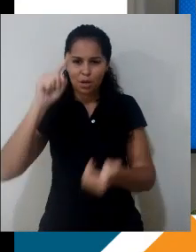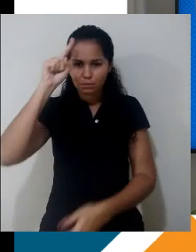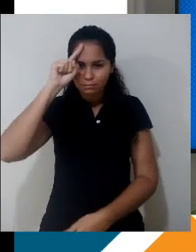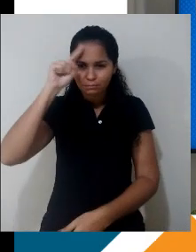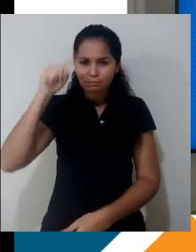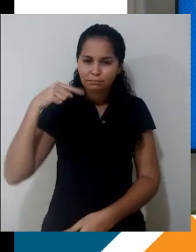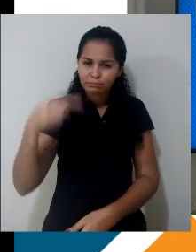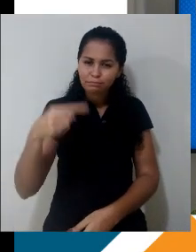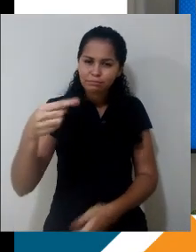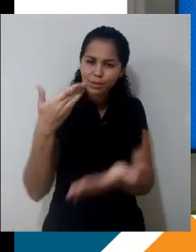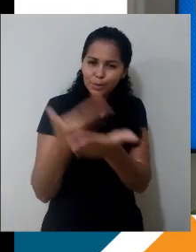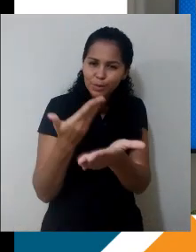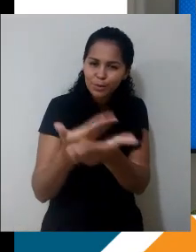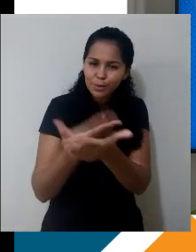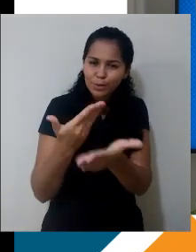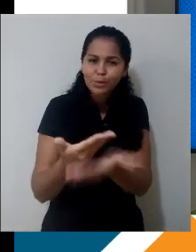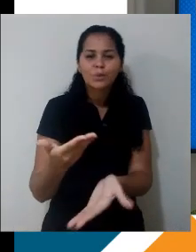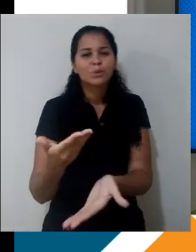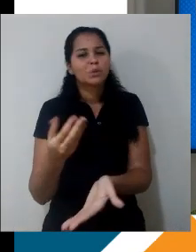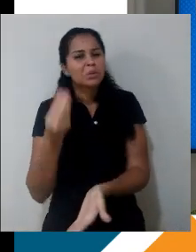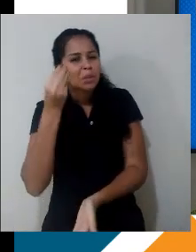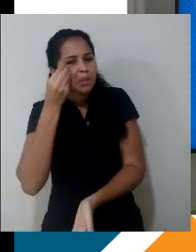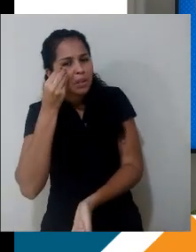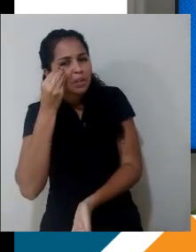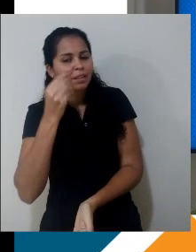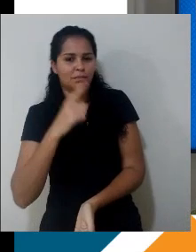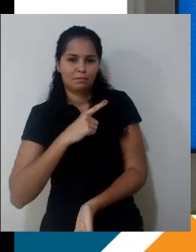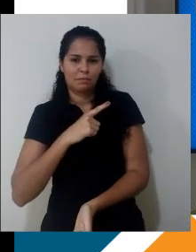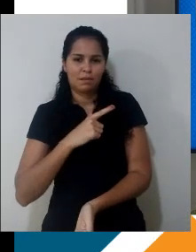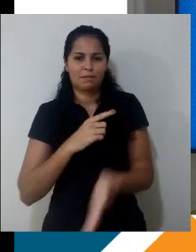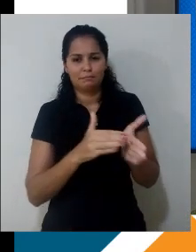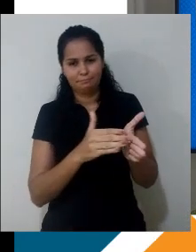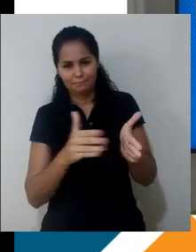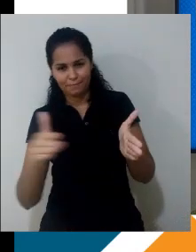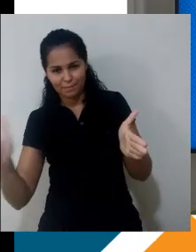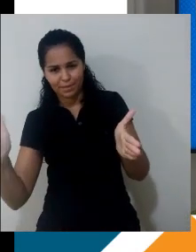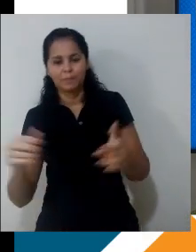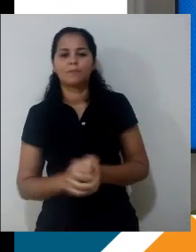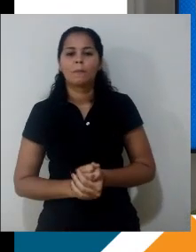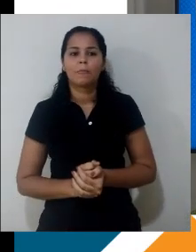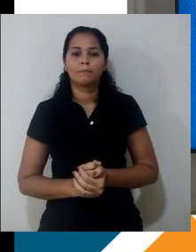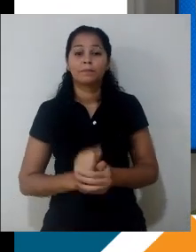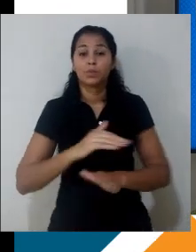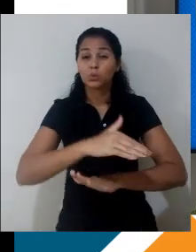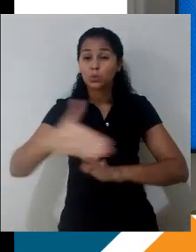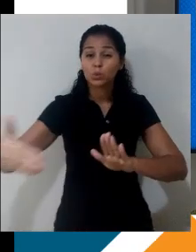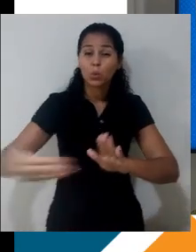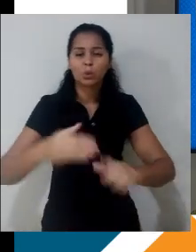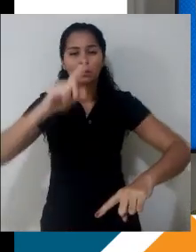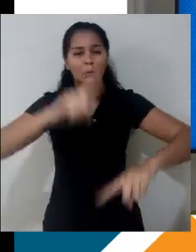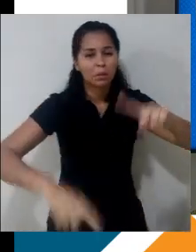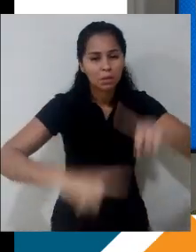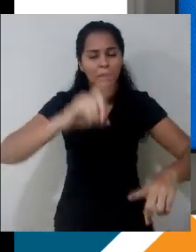vocês devem ter ou estão tentando manter durante esse período. Tudo isso, material didático do PVS,